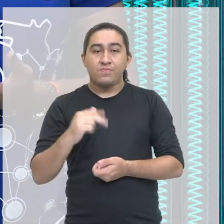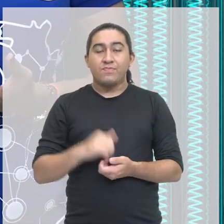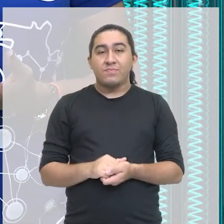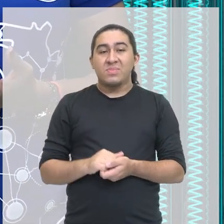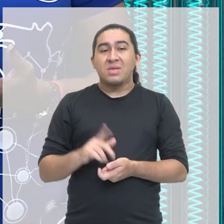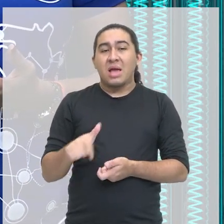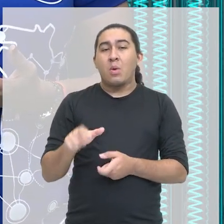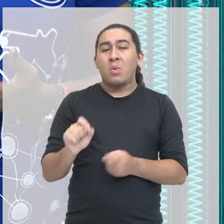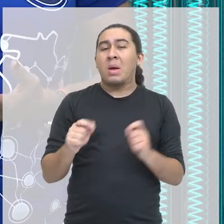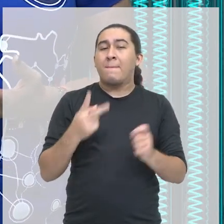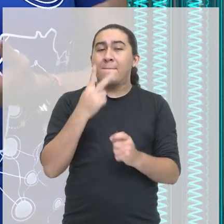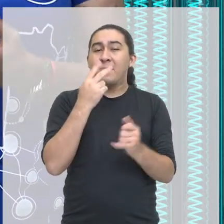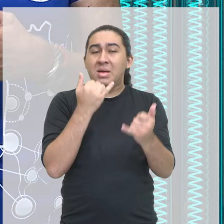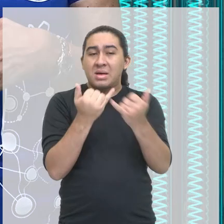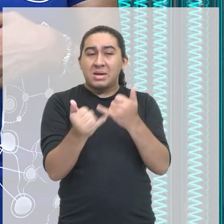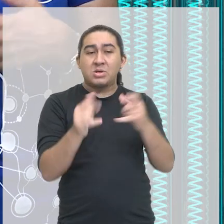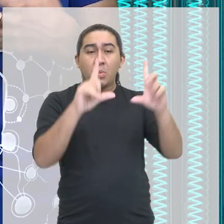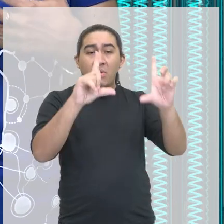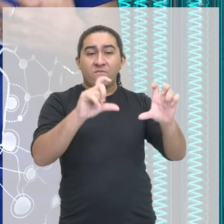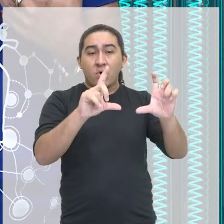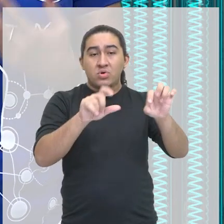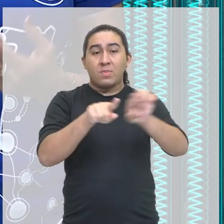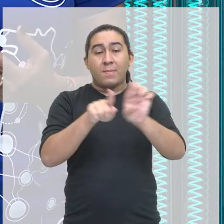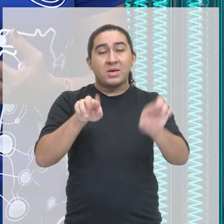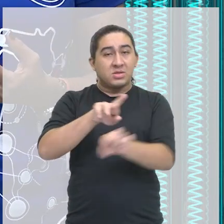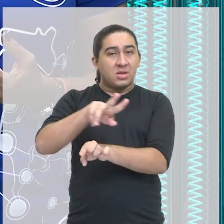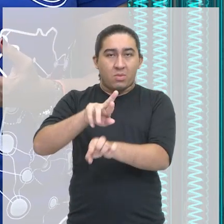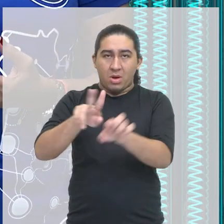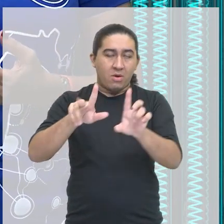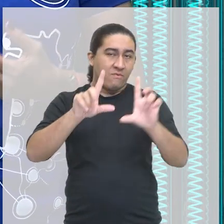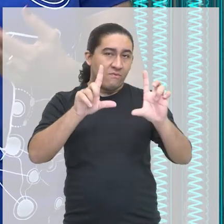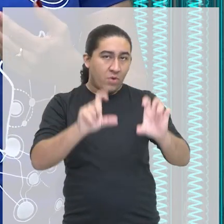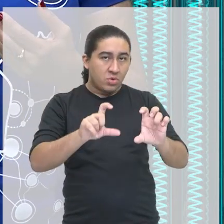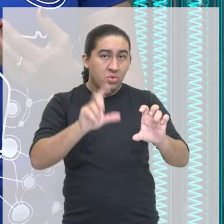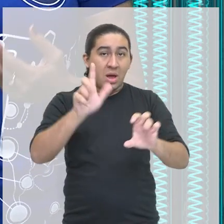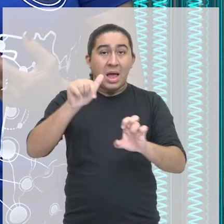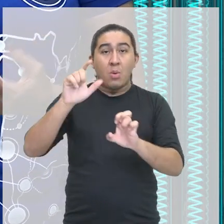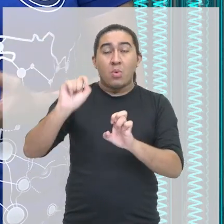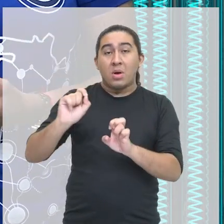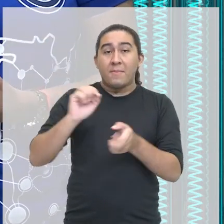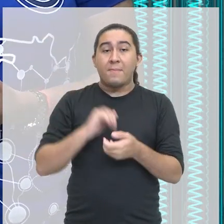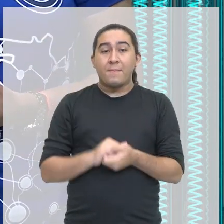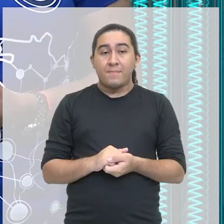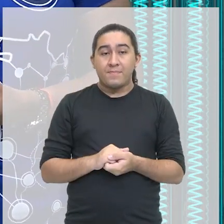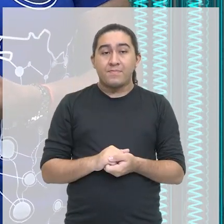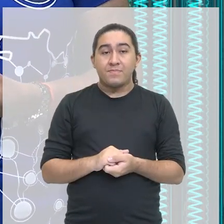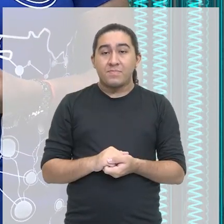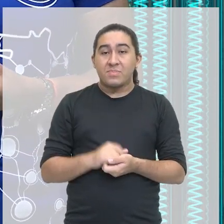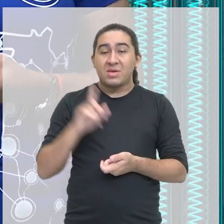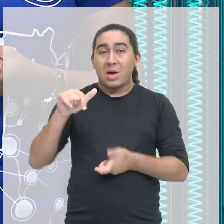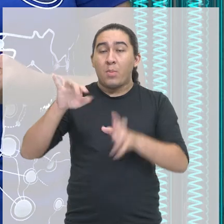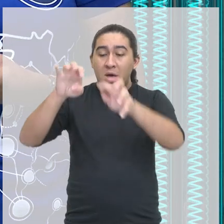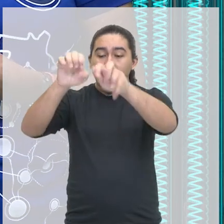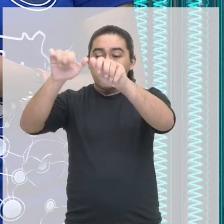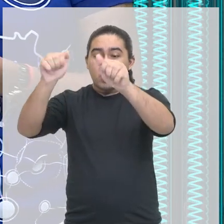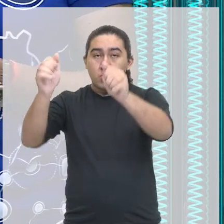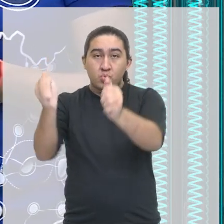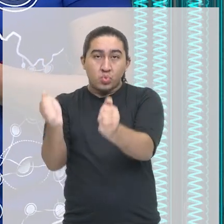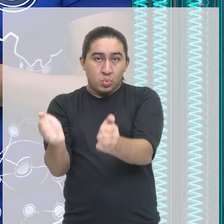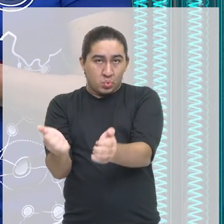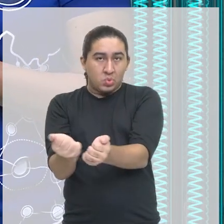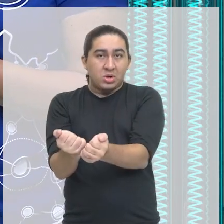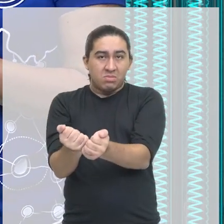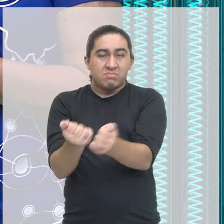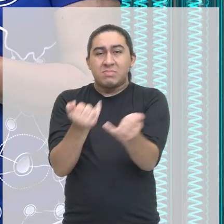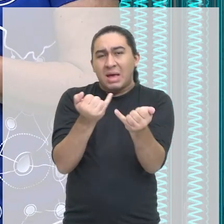fosse uma fotografia. Mas não é uma fotografia, é uma escultura hiperrealista. E